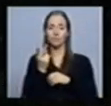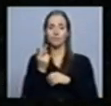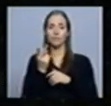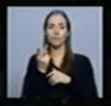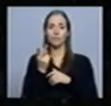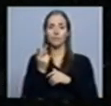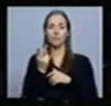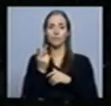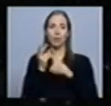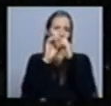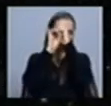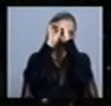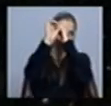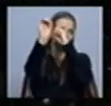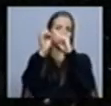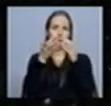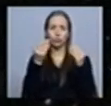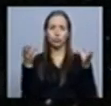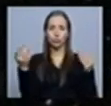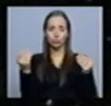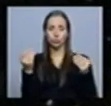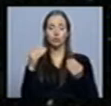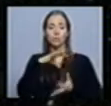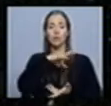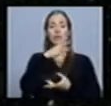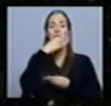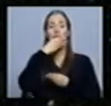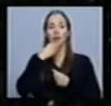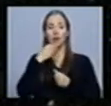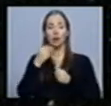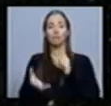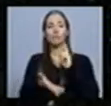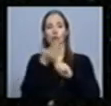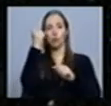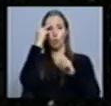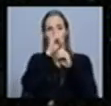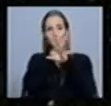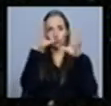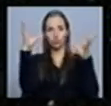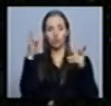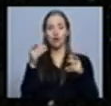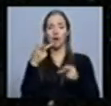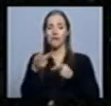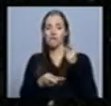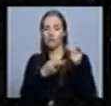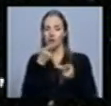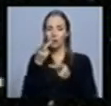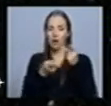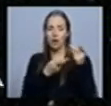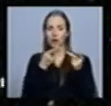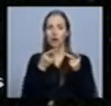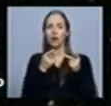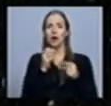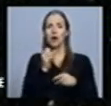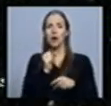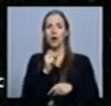armada de telescópios na Terra e radiotelescópios da superfície da Terra para chegar a esta conclusão. Analisaram um conjunto enorme de galáxias,